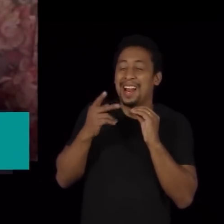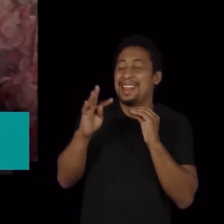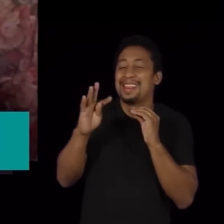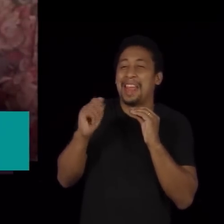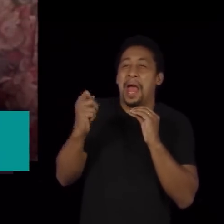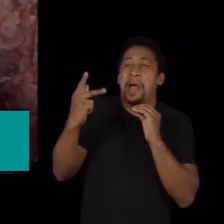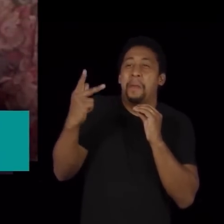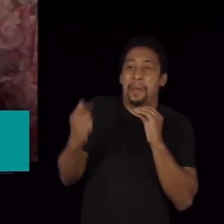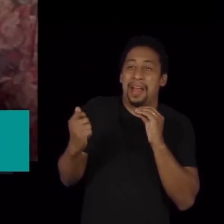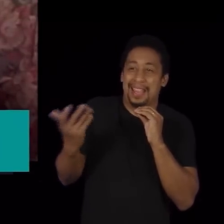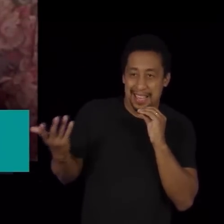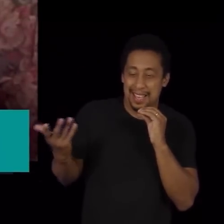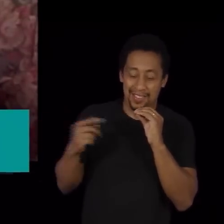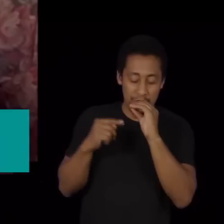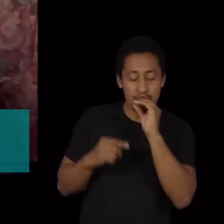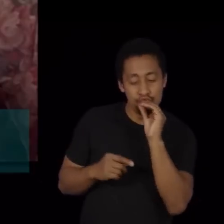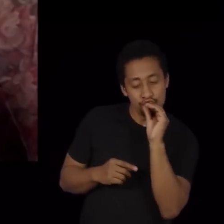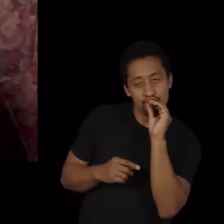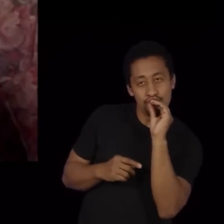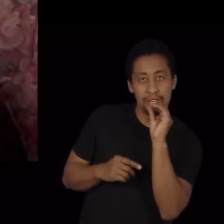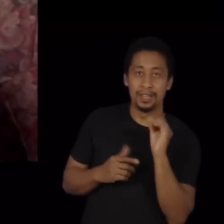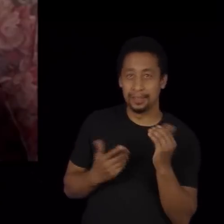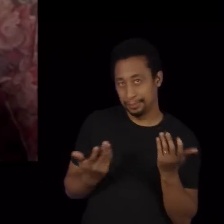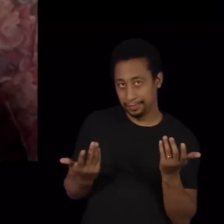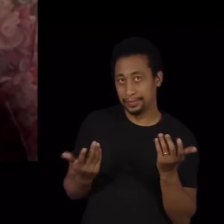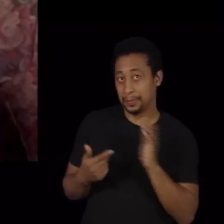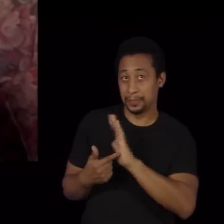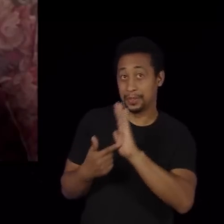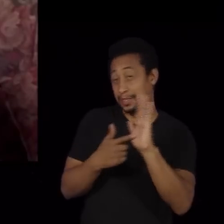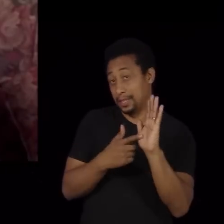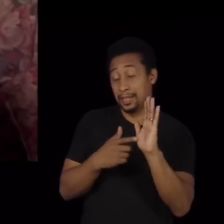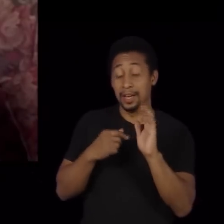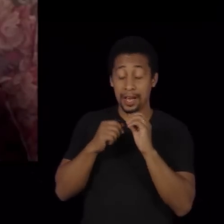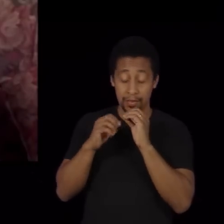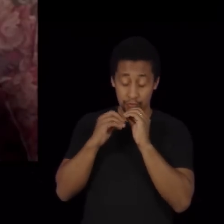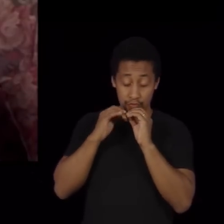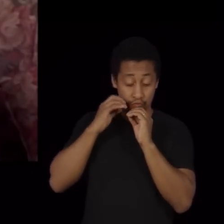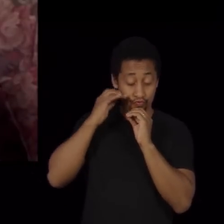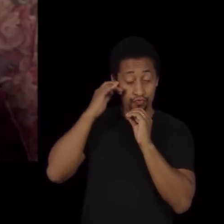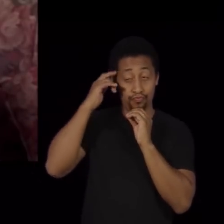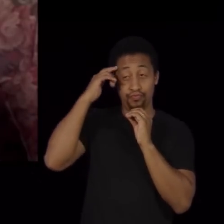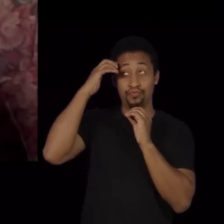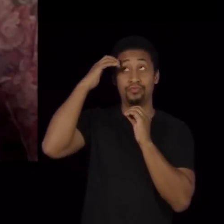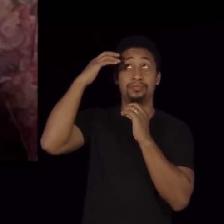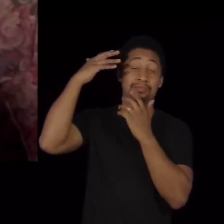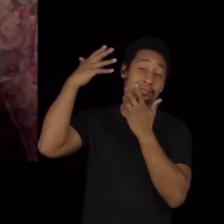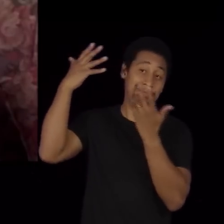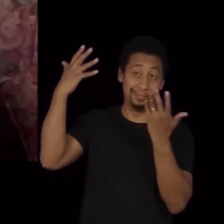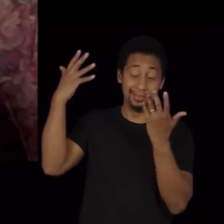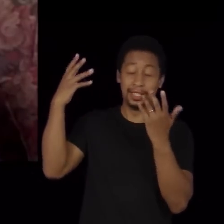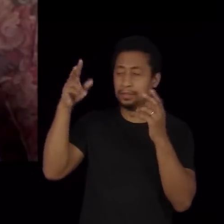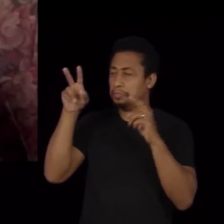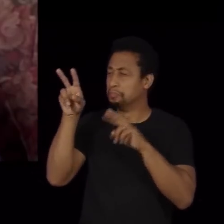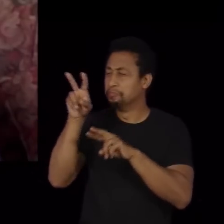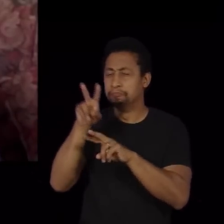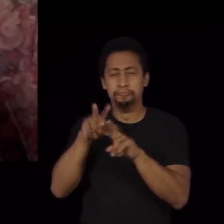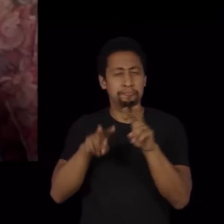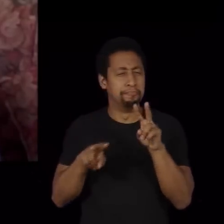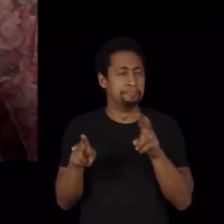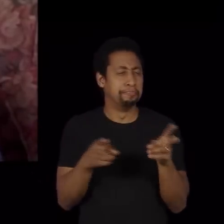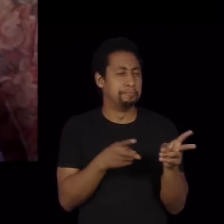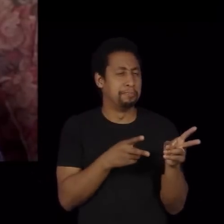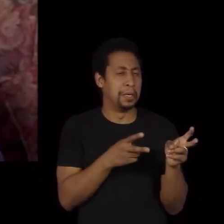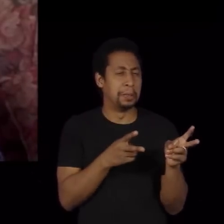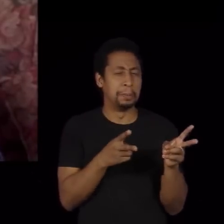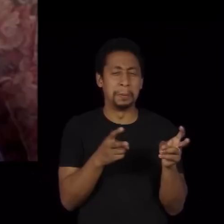a pantera tá quieta, de repente dá um tapa, pá, na pantera, a pantera começa realmente a perceber coisas que o